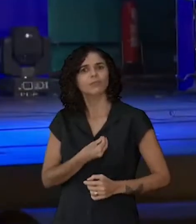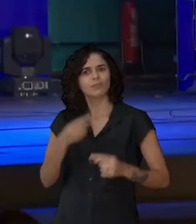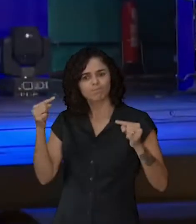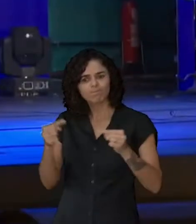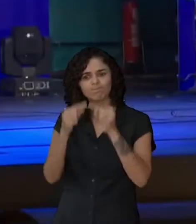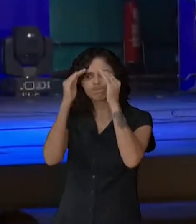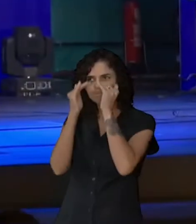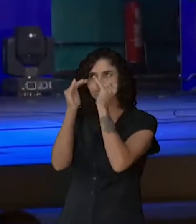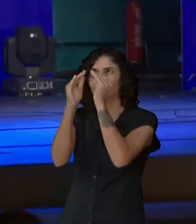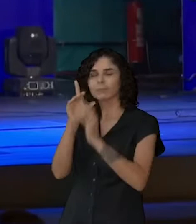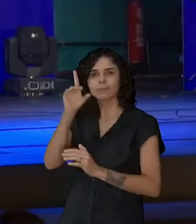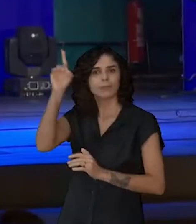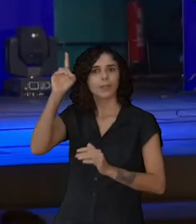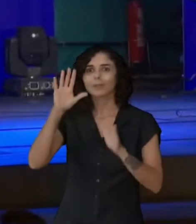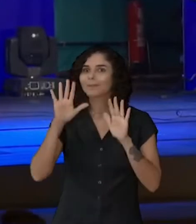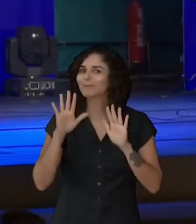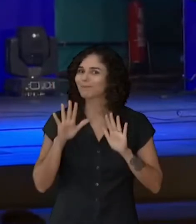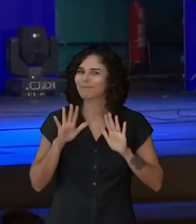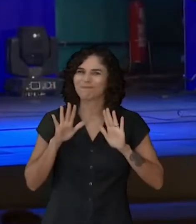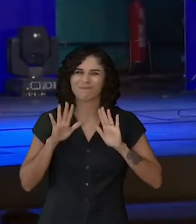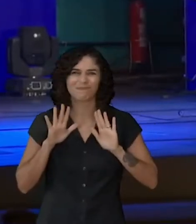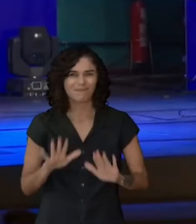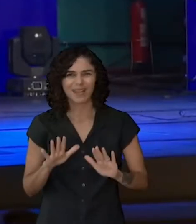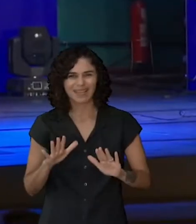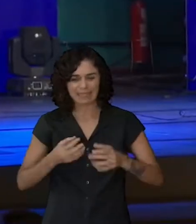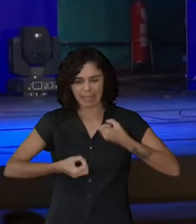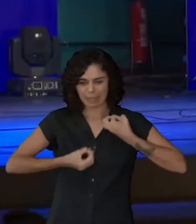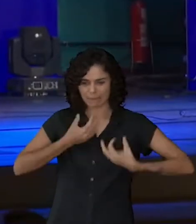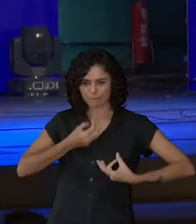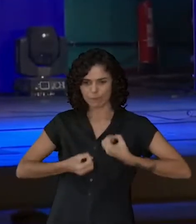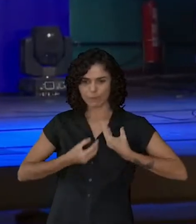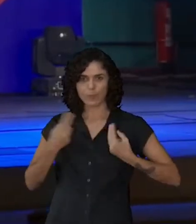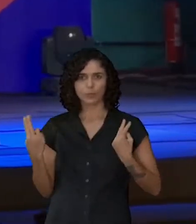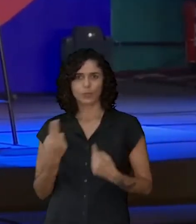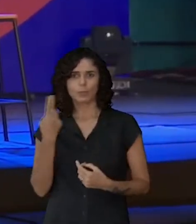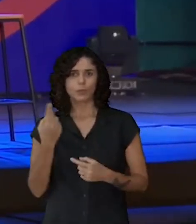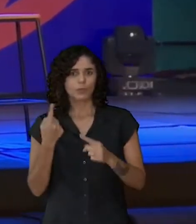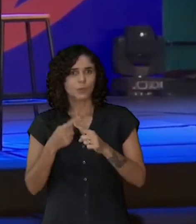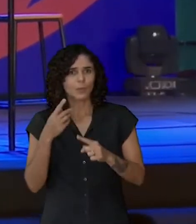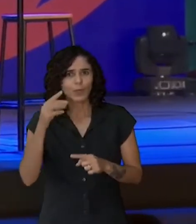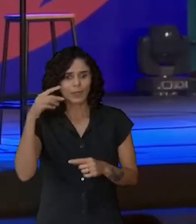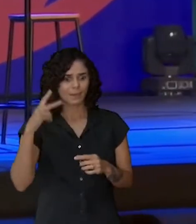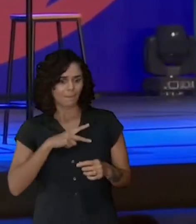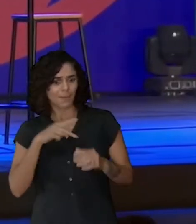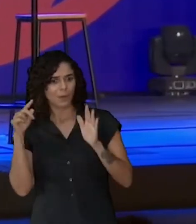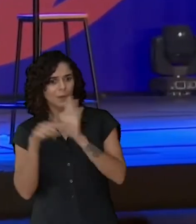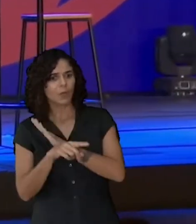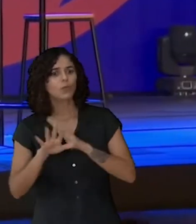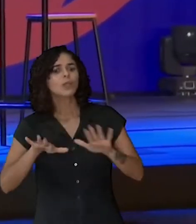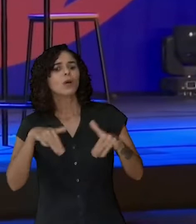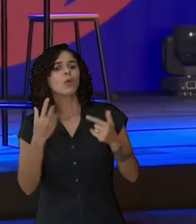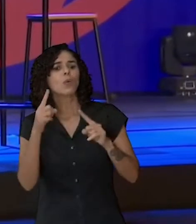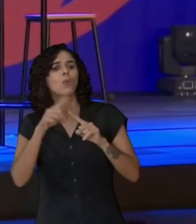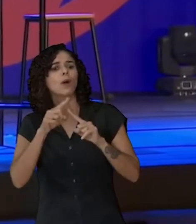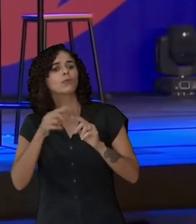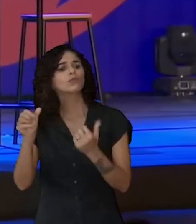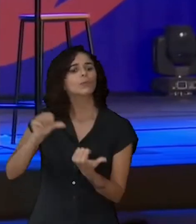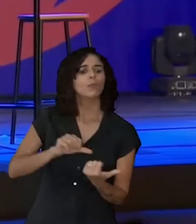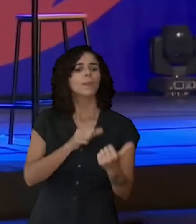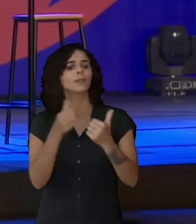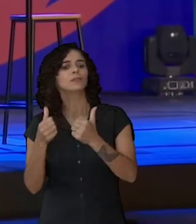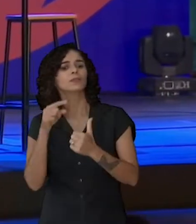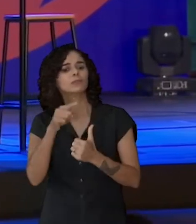Deus, mas eles não podiam viver um avivamento. Quando Paulo pergunta, que batismo vocês receberam? É o batismo de